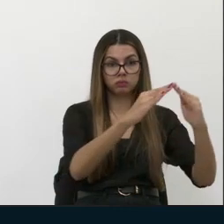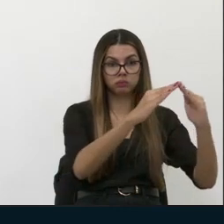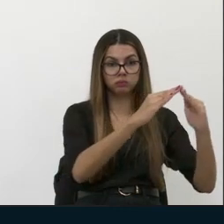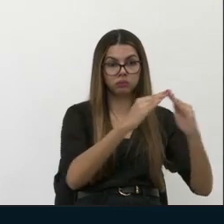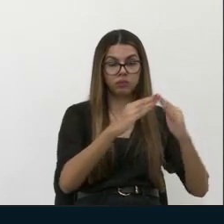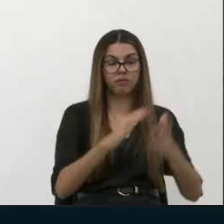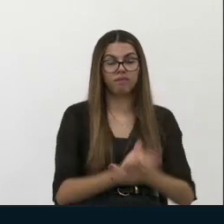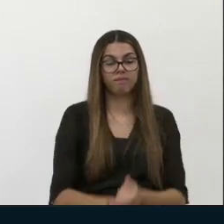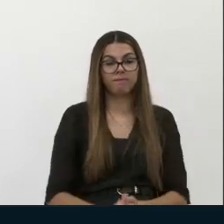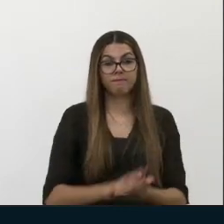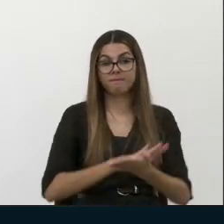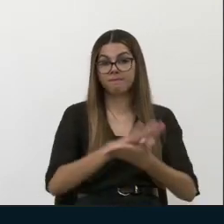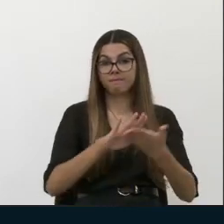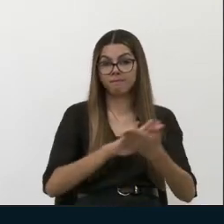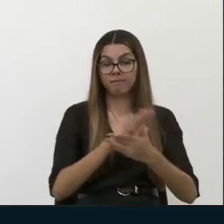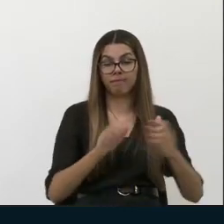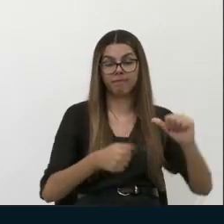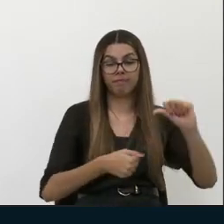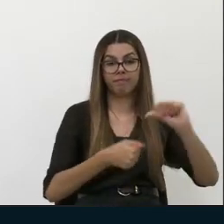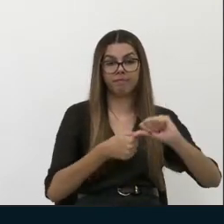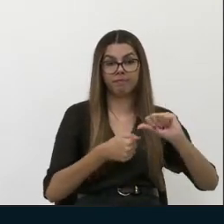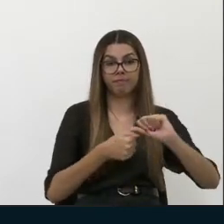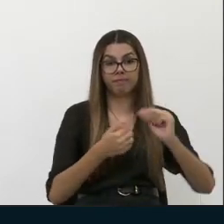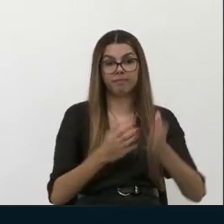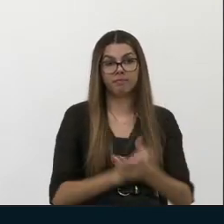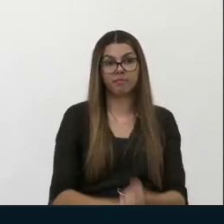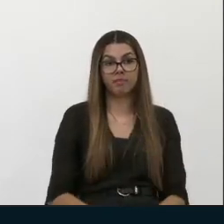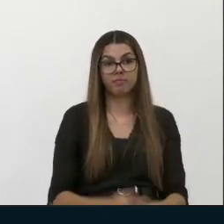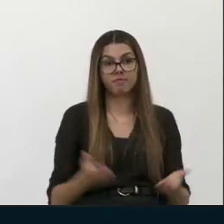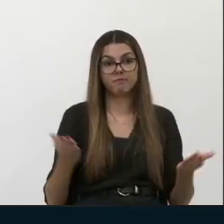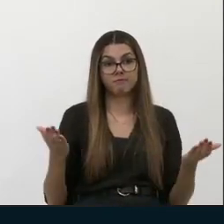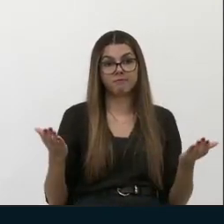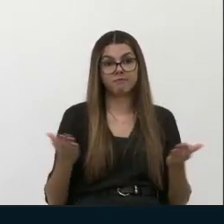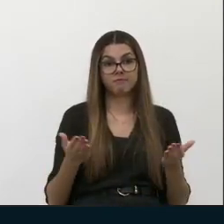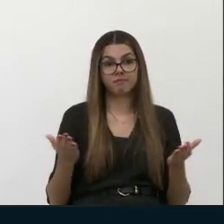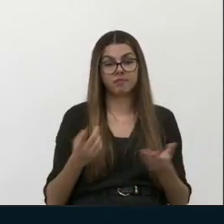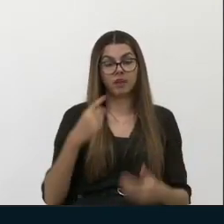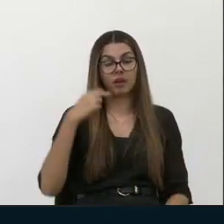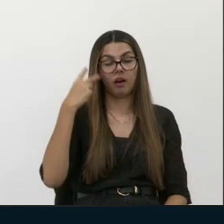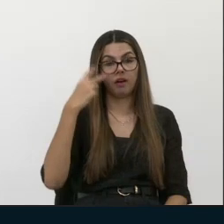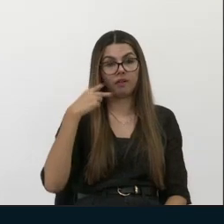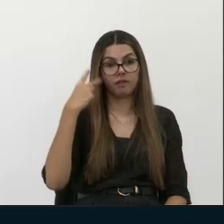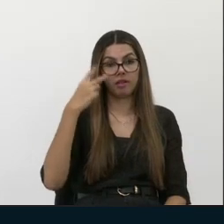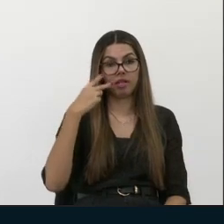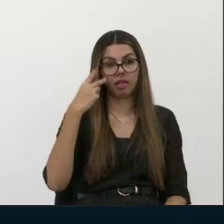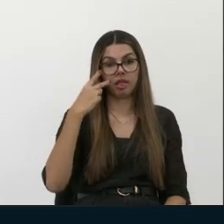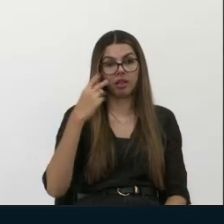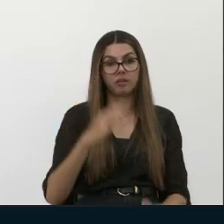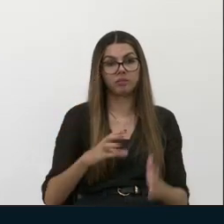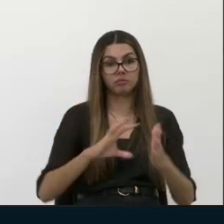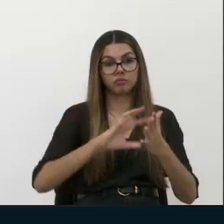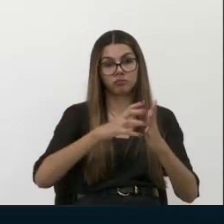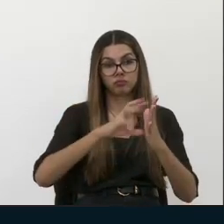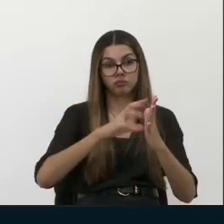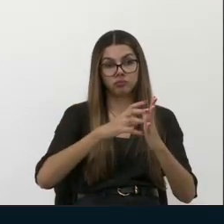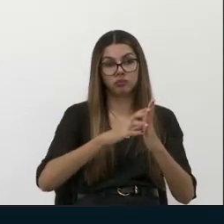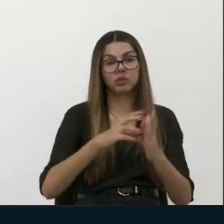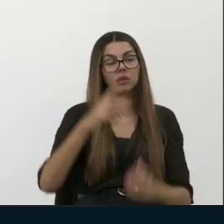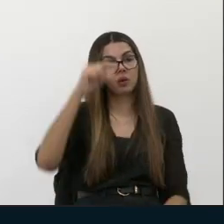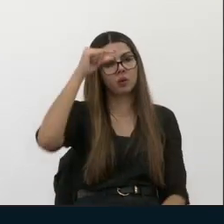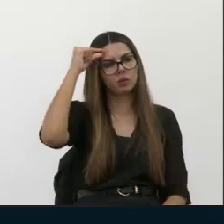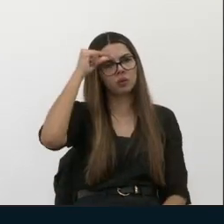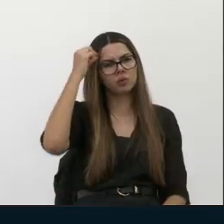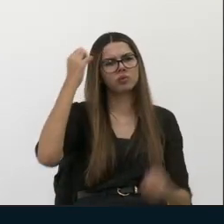foi feito. Agora, esses vereadores que são bases do Guti, vem aqui explicar por que